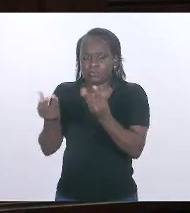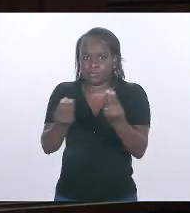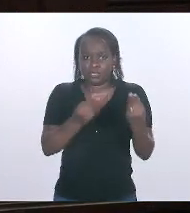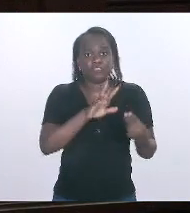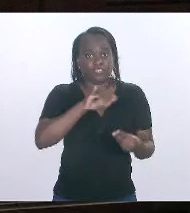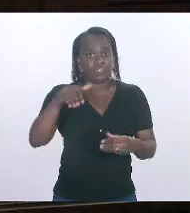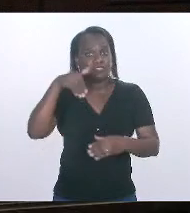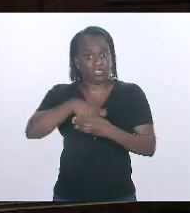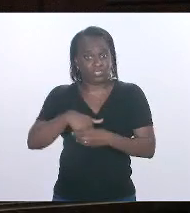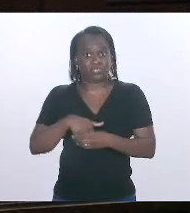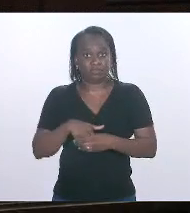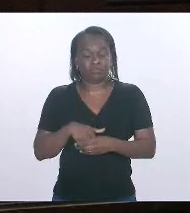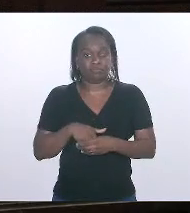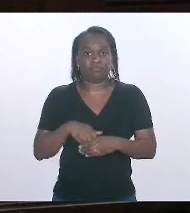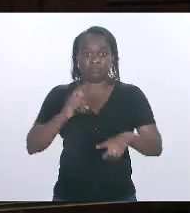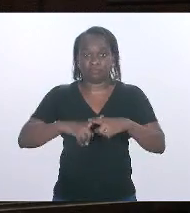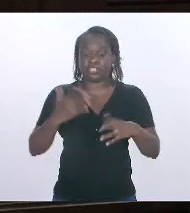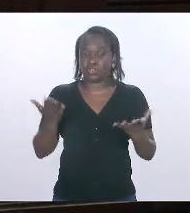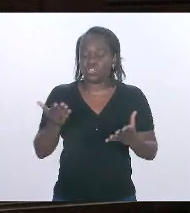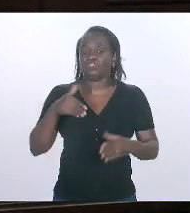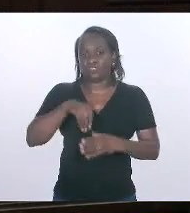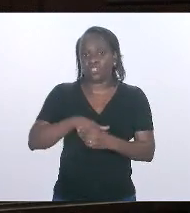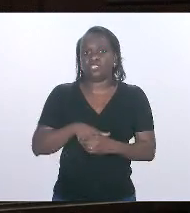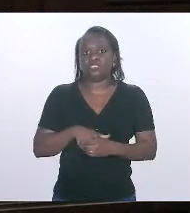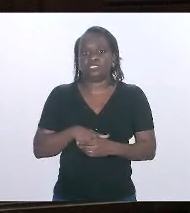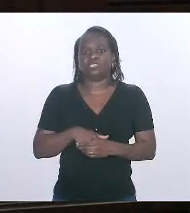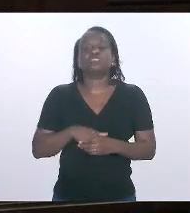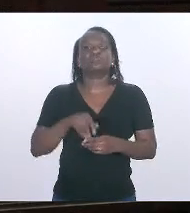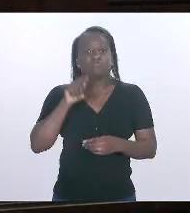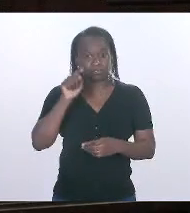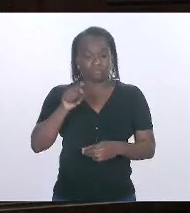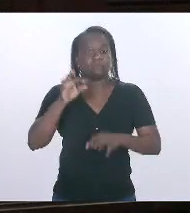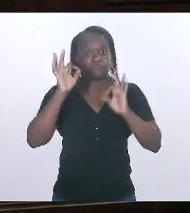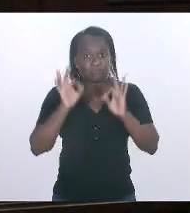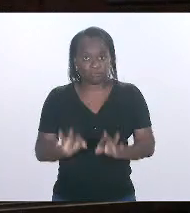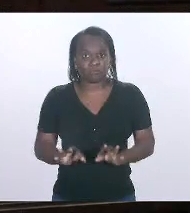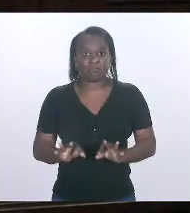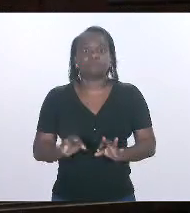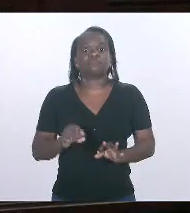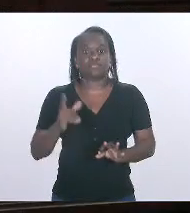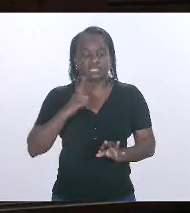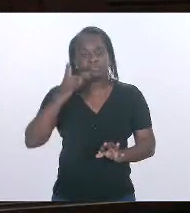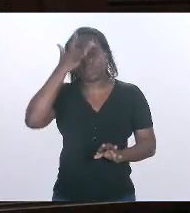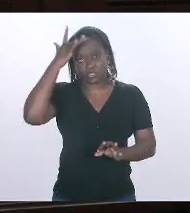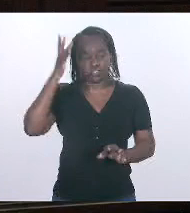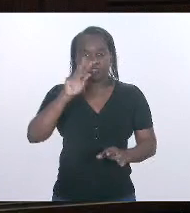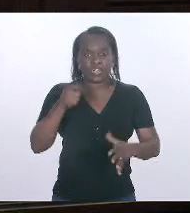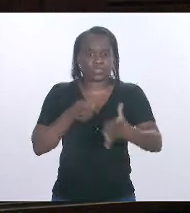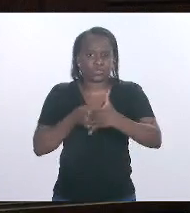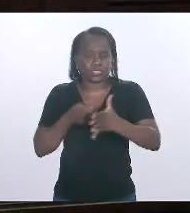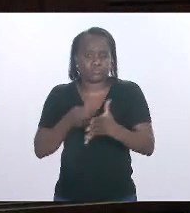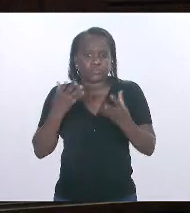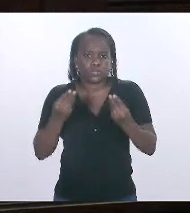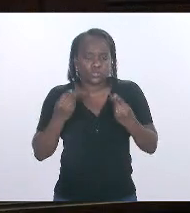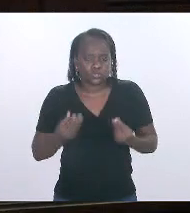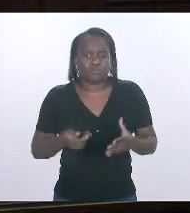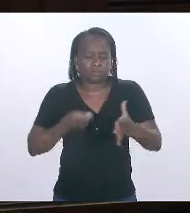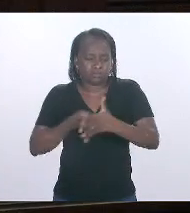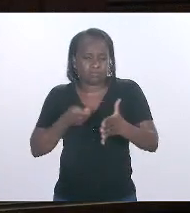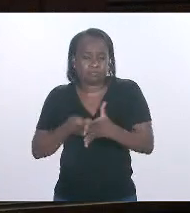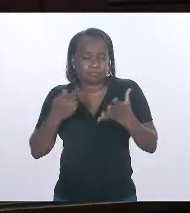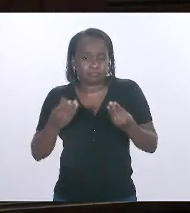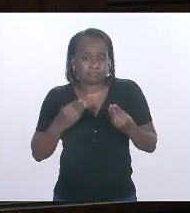vão votar, pois hoje eles votam. E o senhor, com certeza, terão pessoas que vão lutar muito, mas